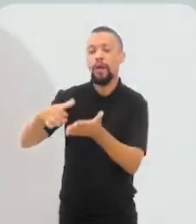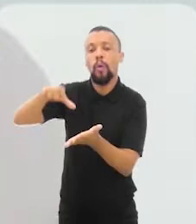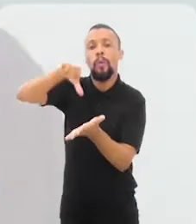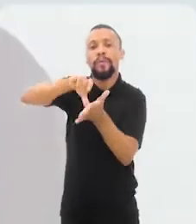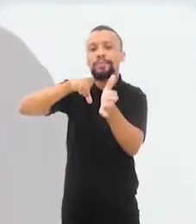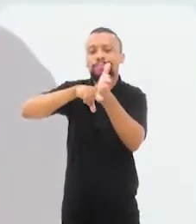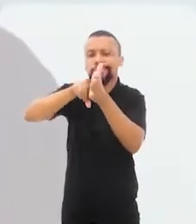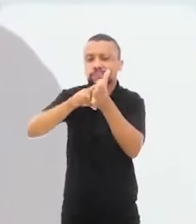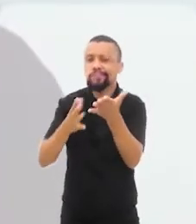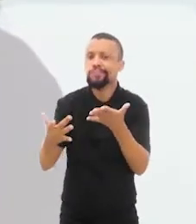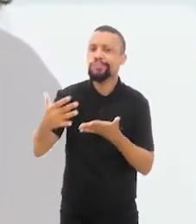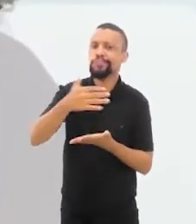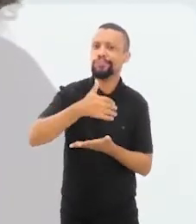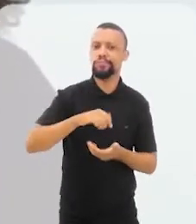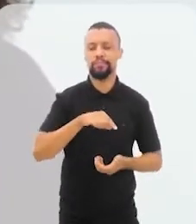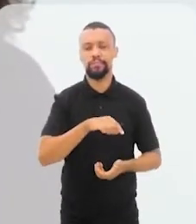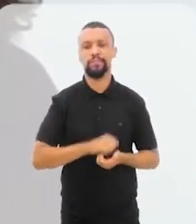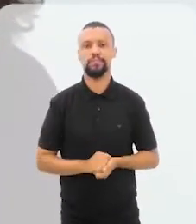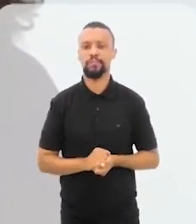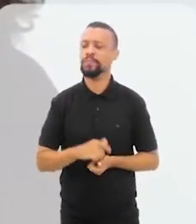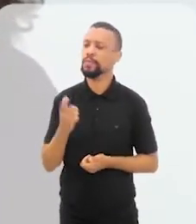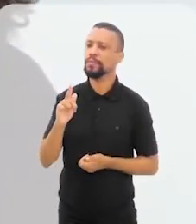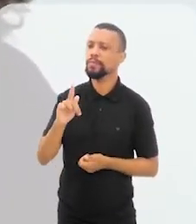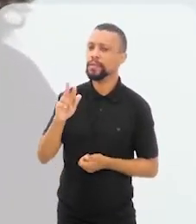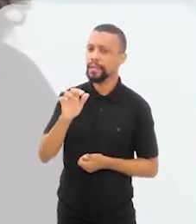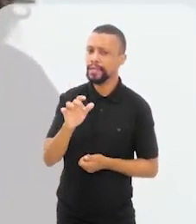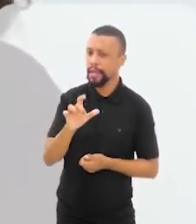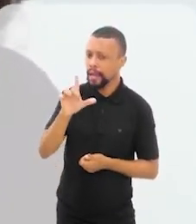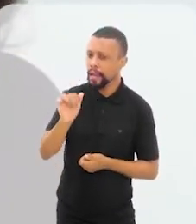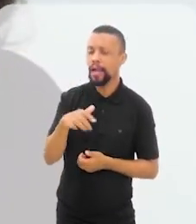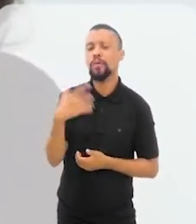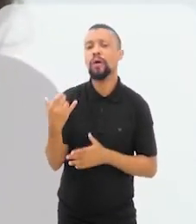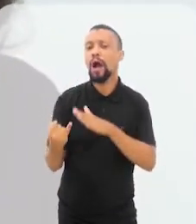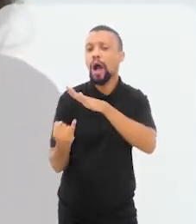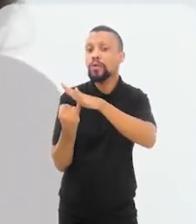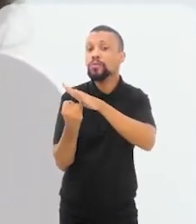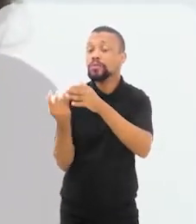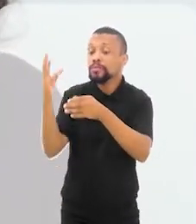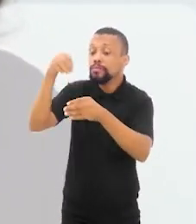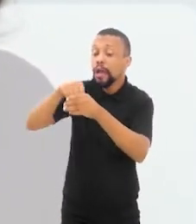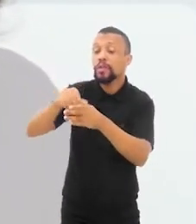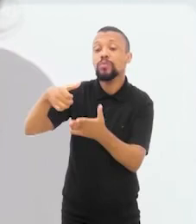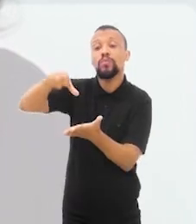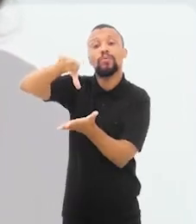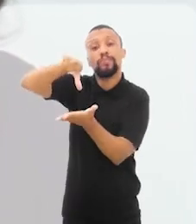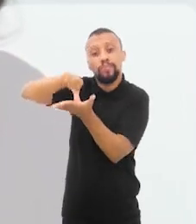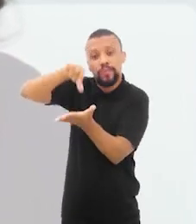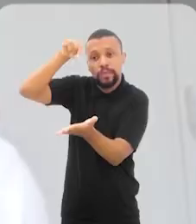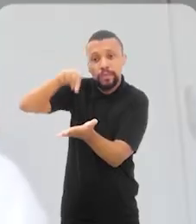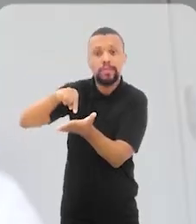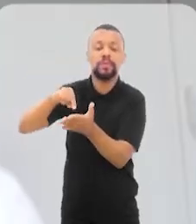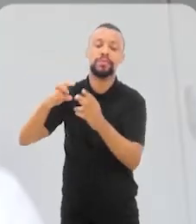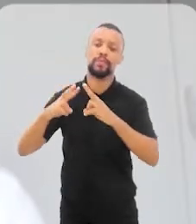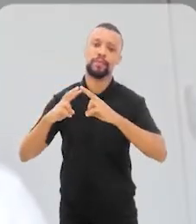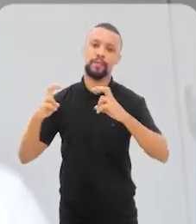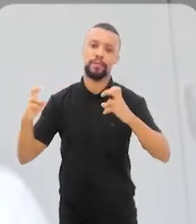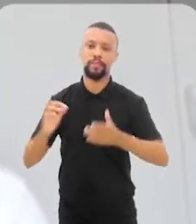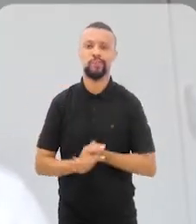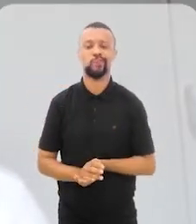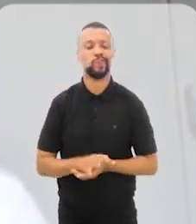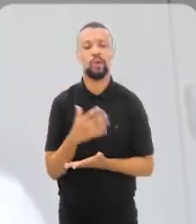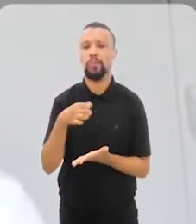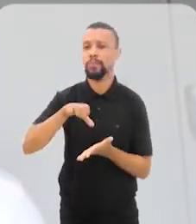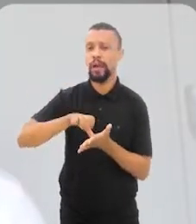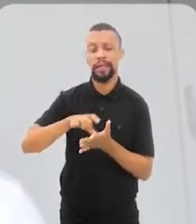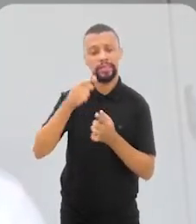observatório. Graziella, que instituições fazem parte hoje do Observatório de Florianópolis? Então, o Observatório